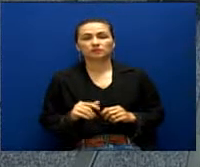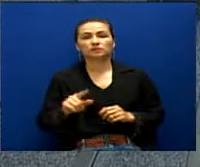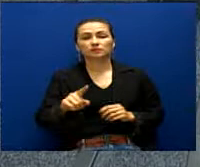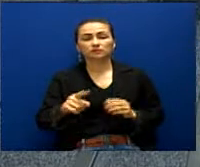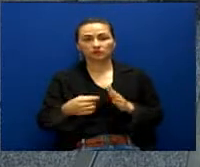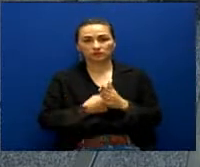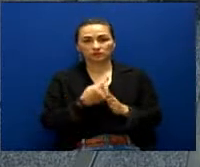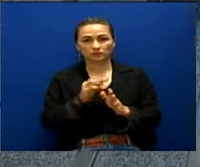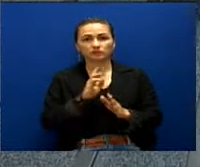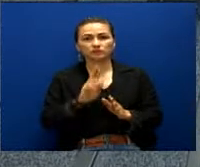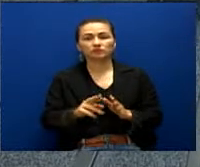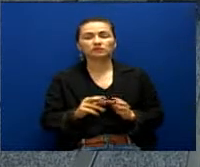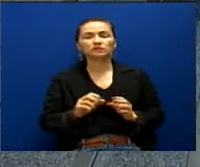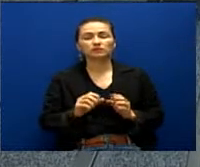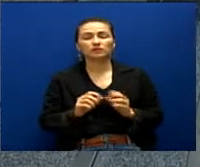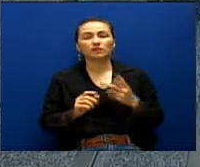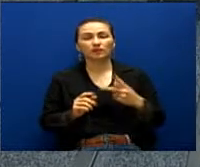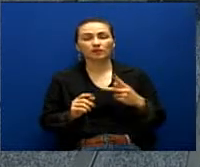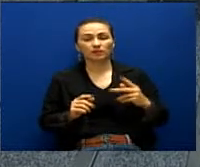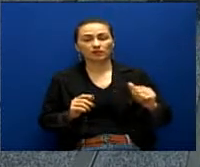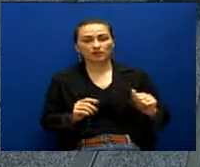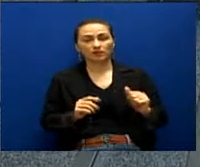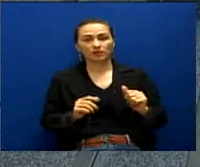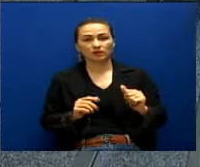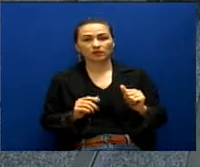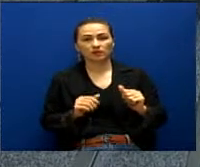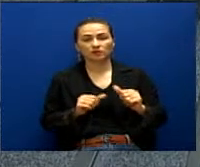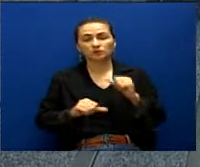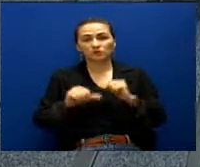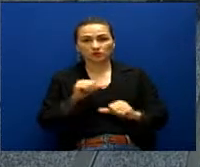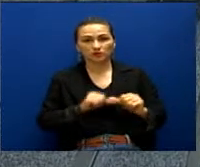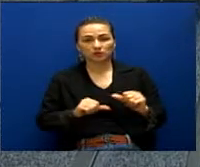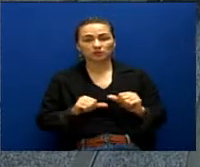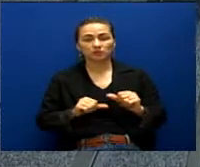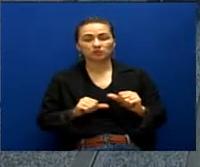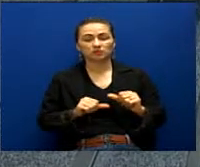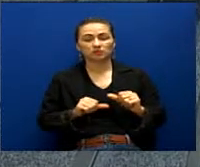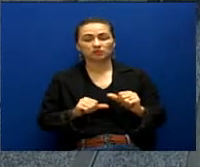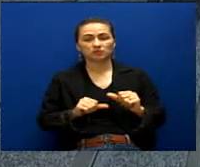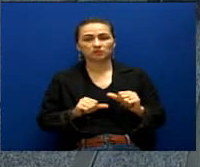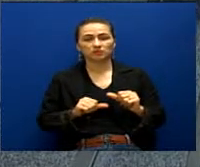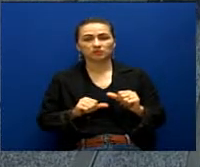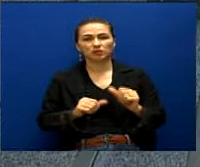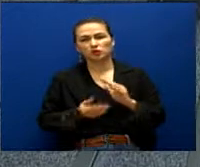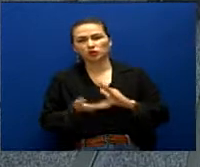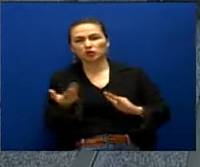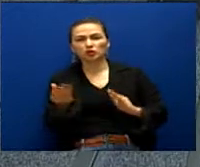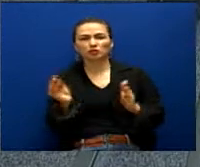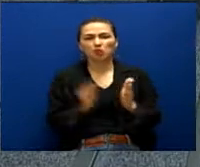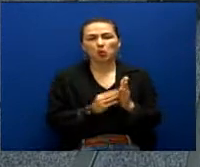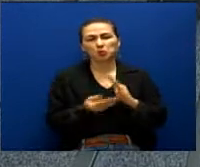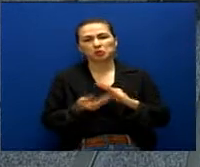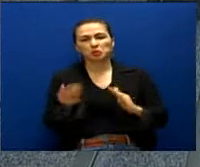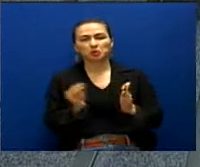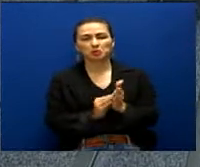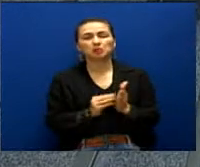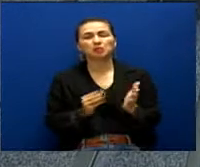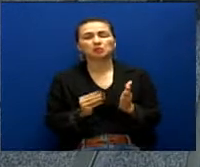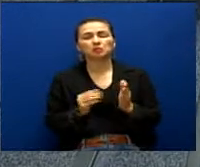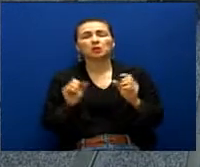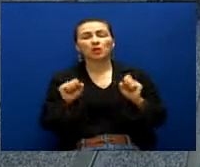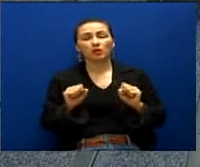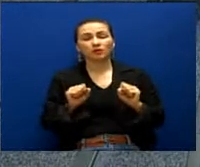pergunta, pode sim alterar a PPA. Só que não é correto. Não é correto. A gente teria que ter isso aqui planejado e não mexer